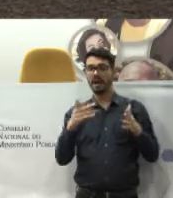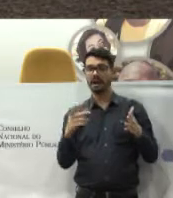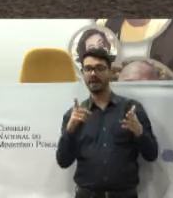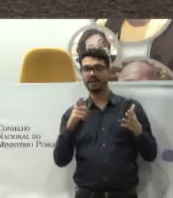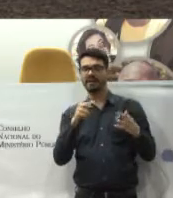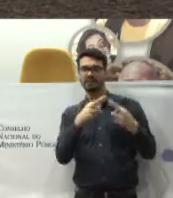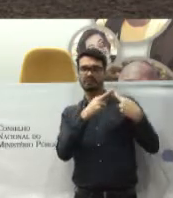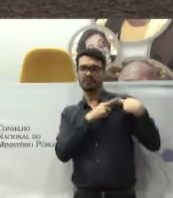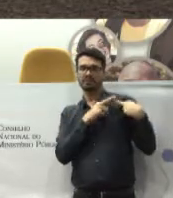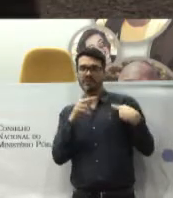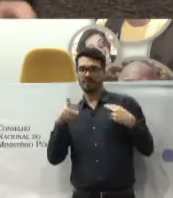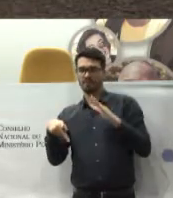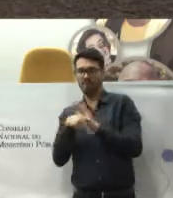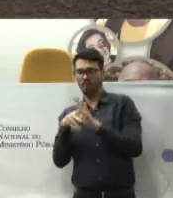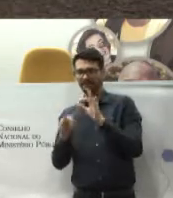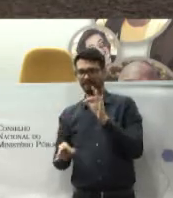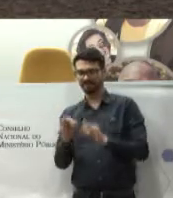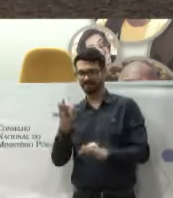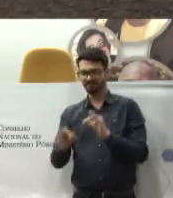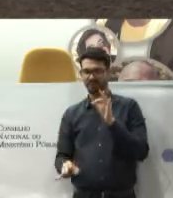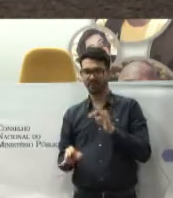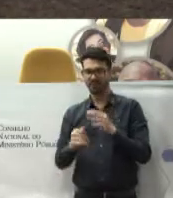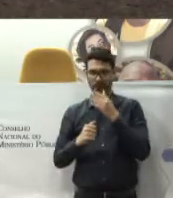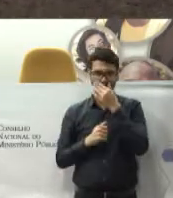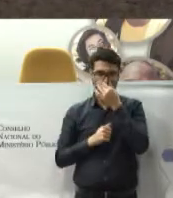se conscientizar. Muito obrigado.